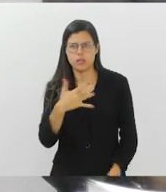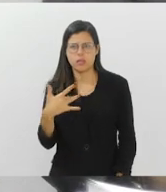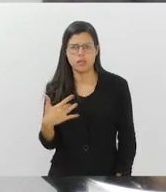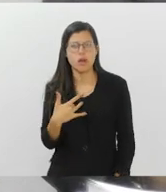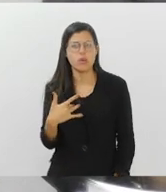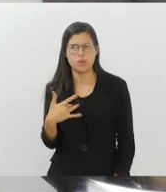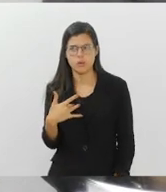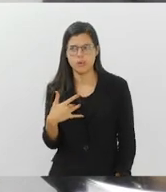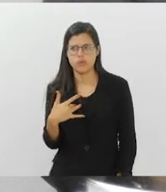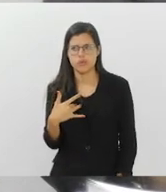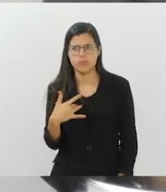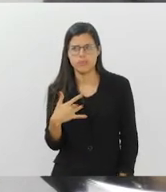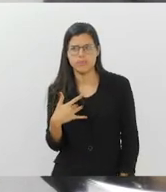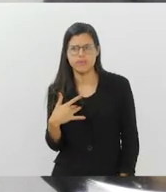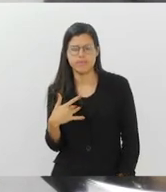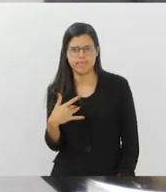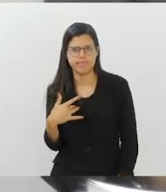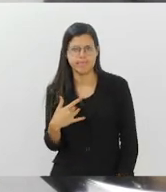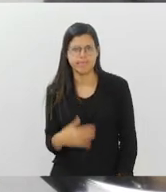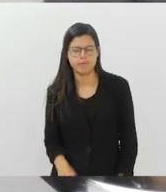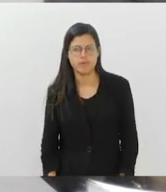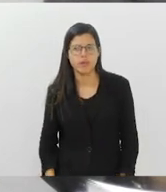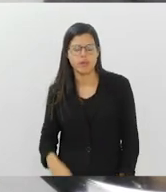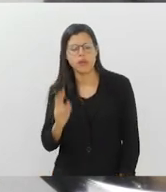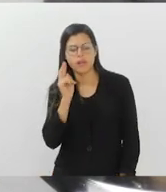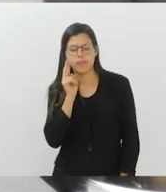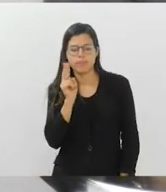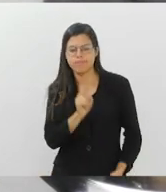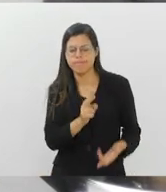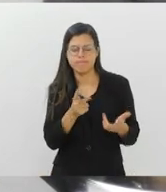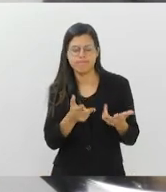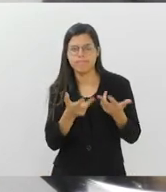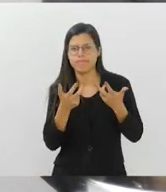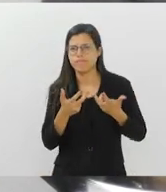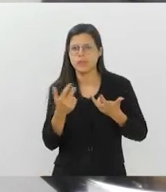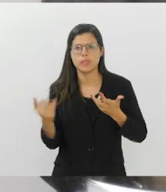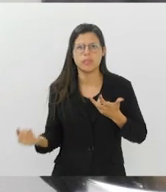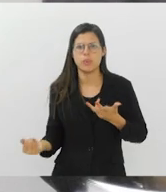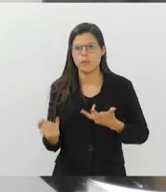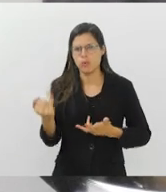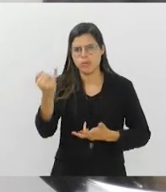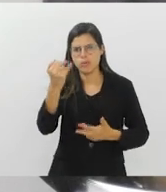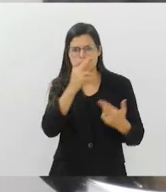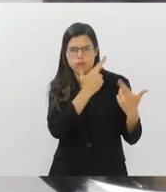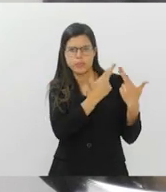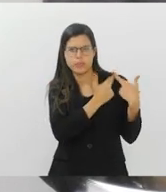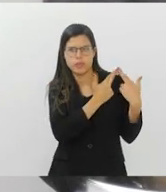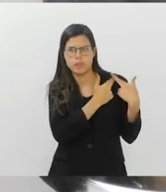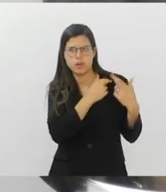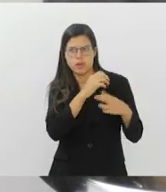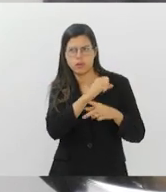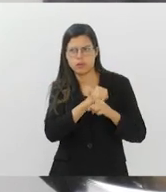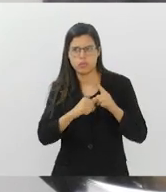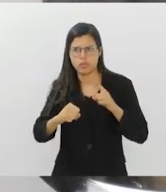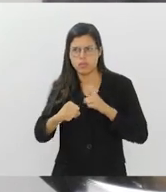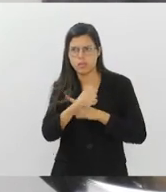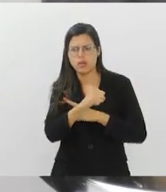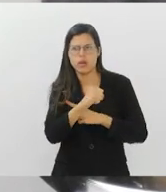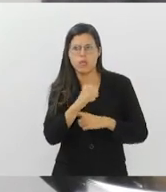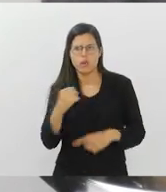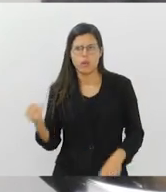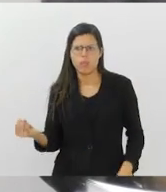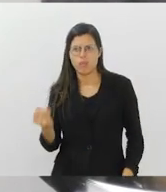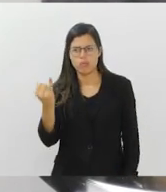complementar, e ver, né, que a importância, a responsabilidade social é muito